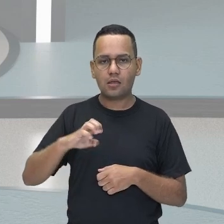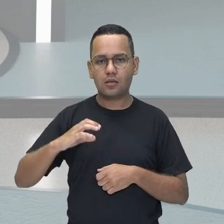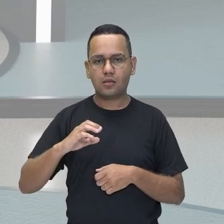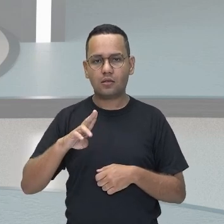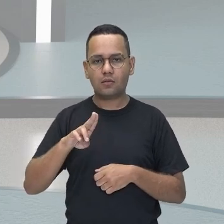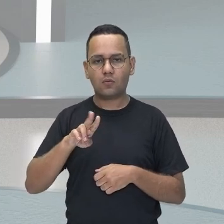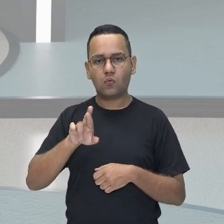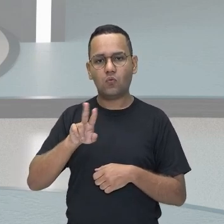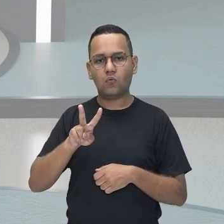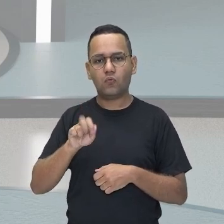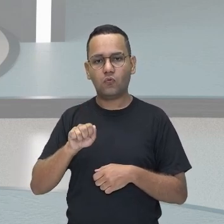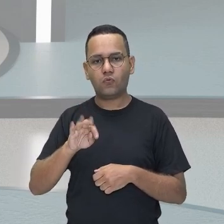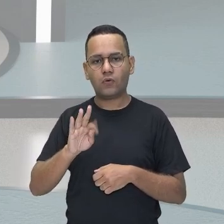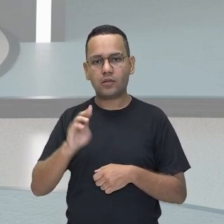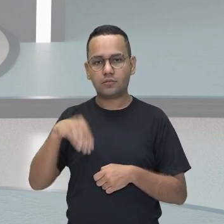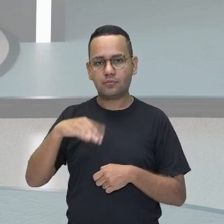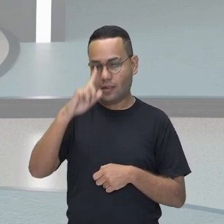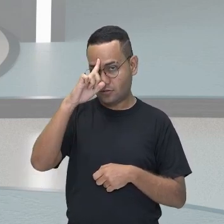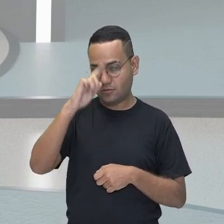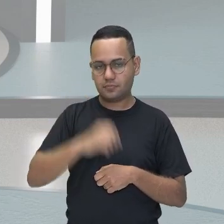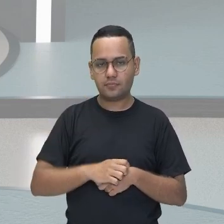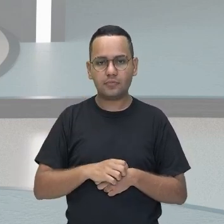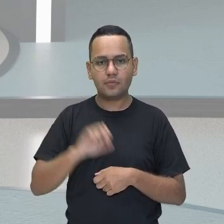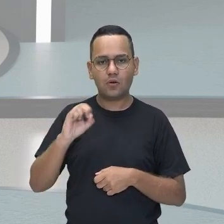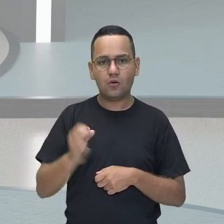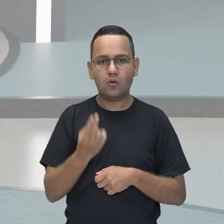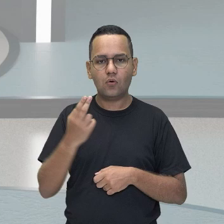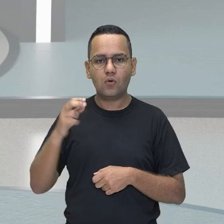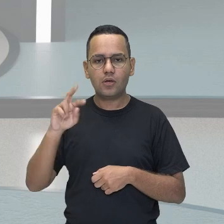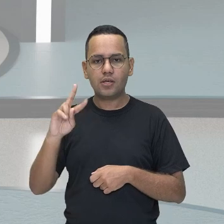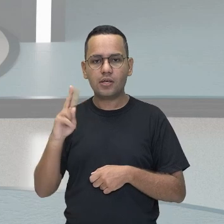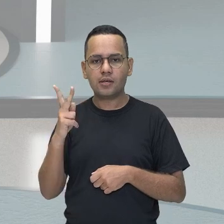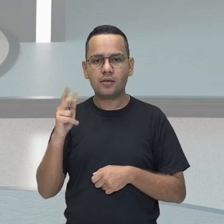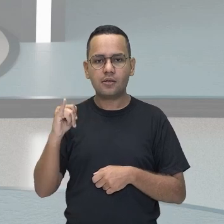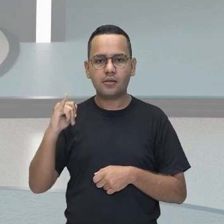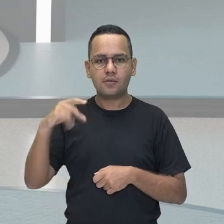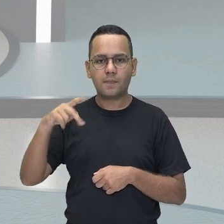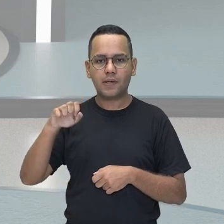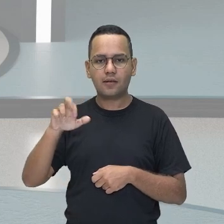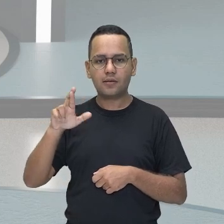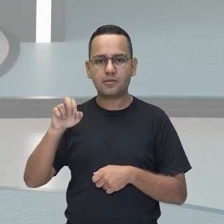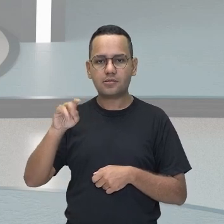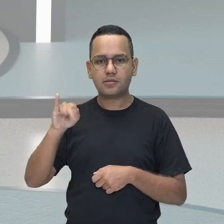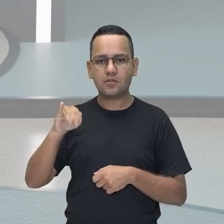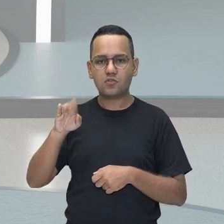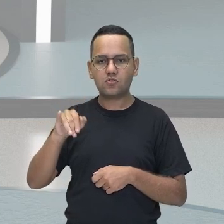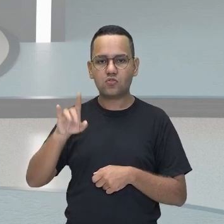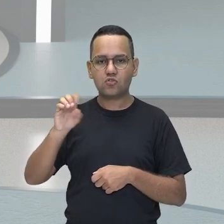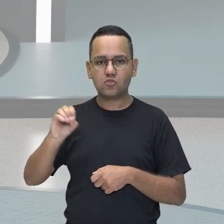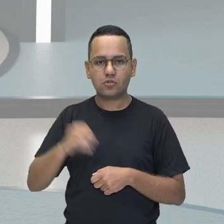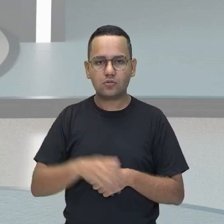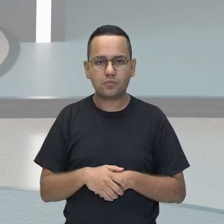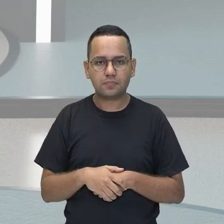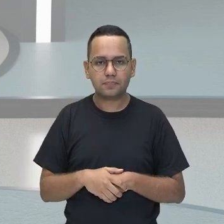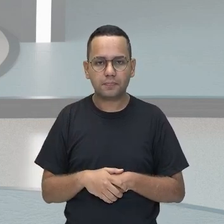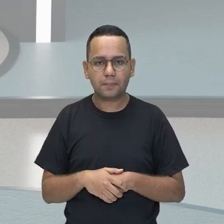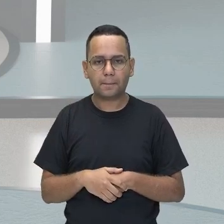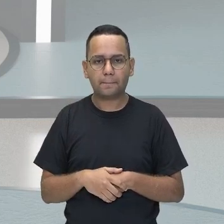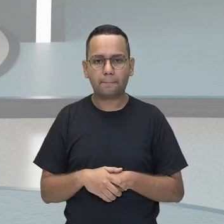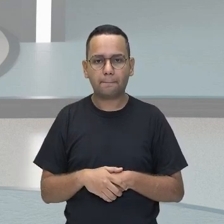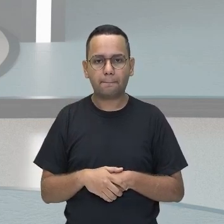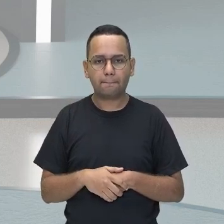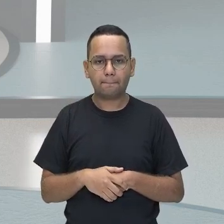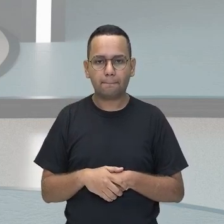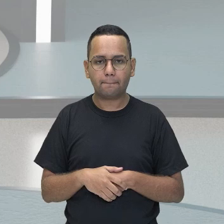Recurvatum, ou o joelho hiperestendido, onde ele ultrapassa ali o grau 0 de hiperextensão,